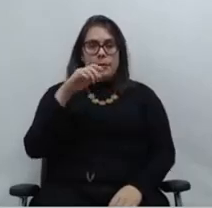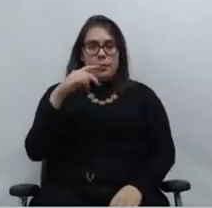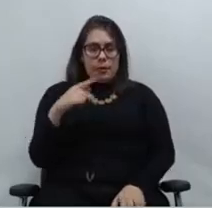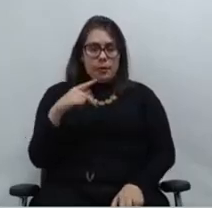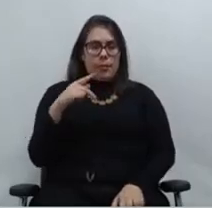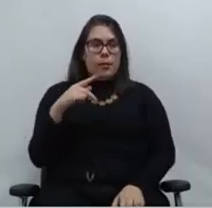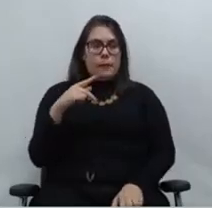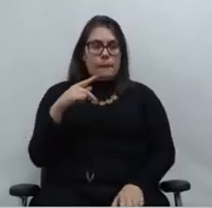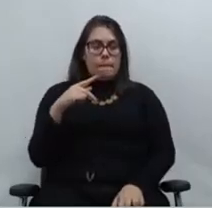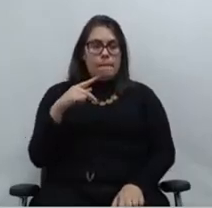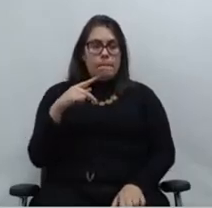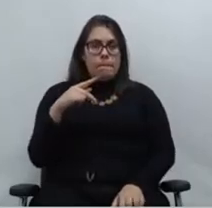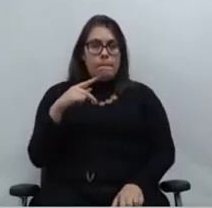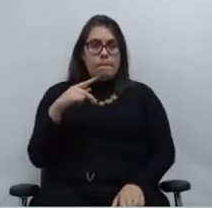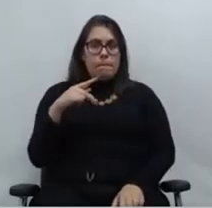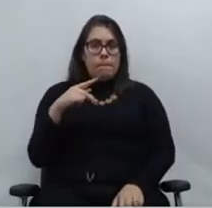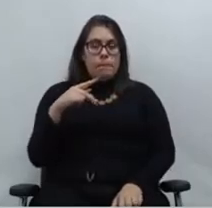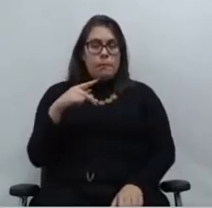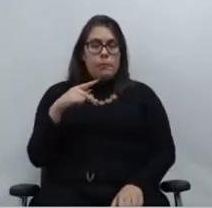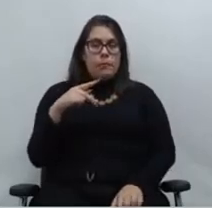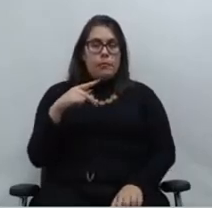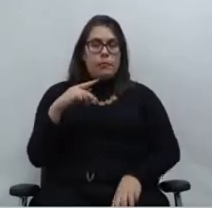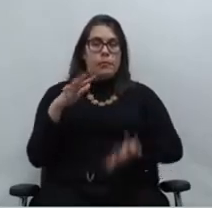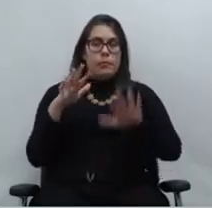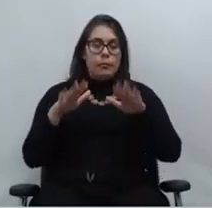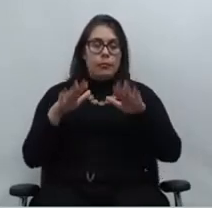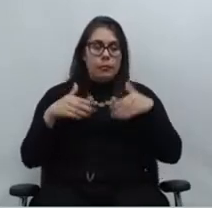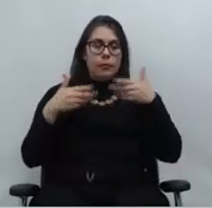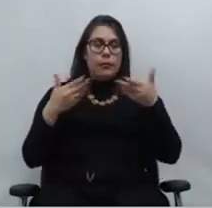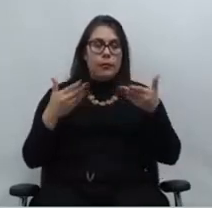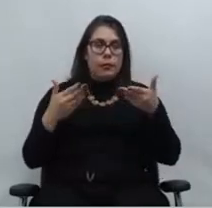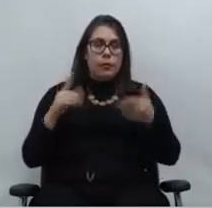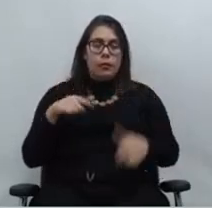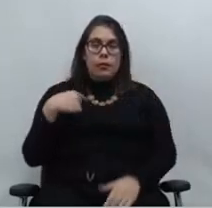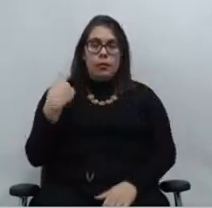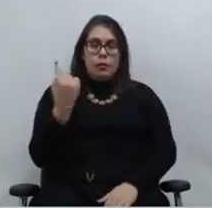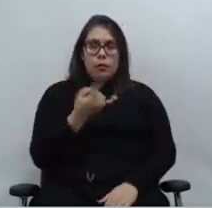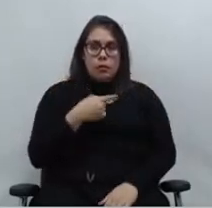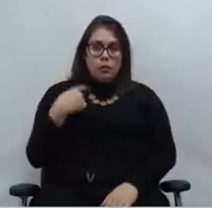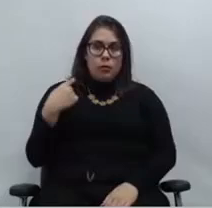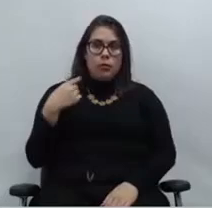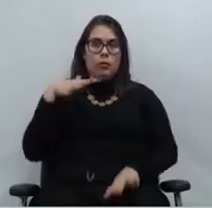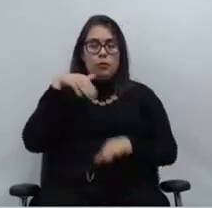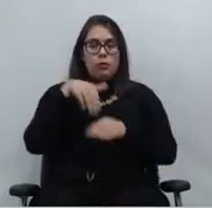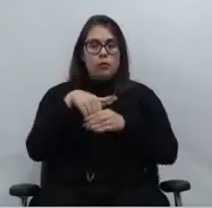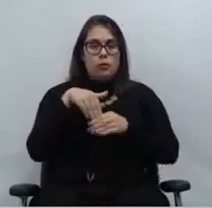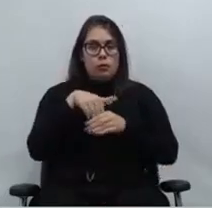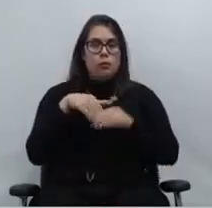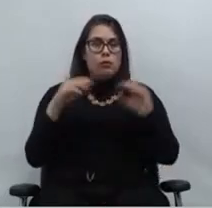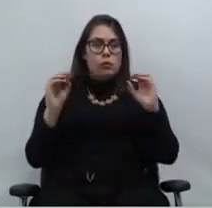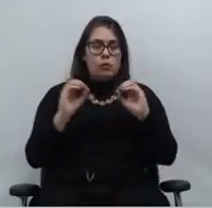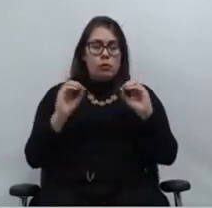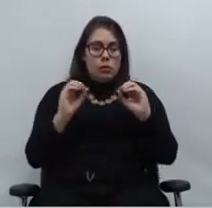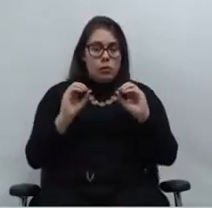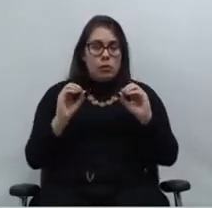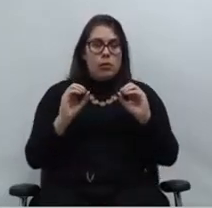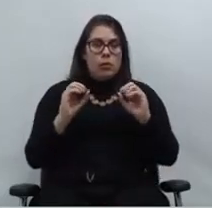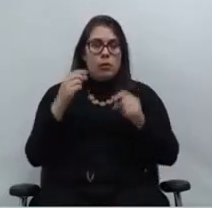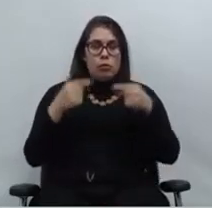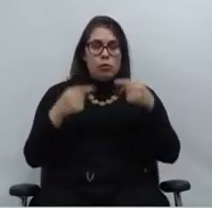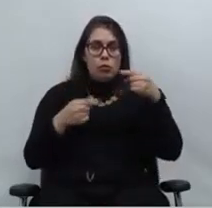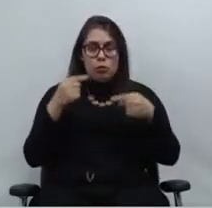Jordana Matos Nunes Rolim, razão pela qual nós não faremos a votação dos autos, nem a discussão